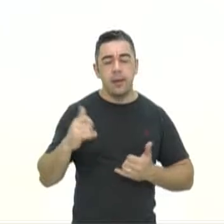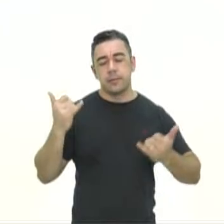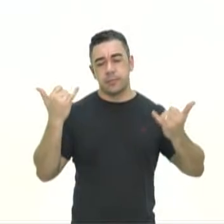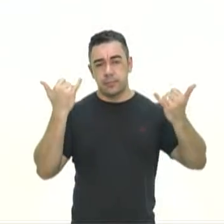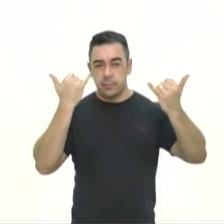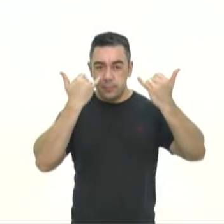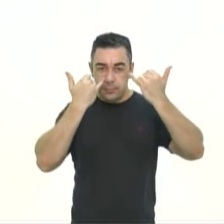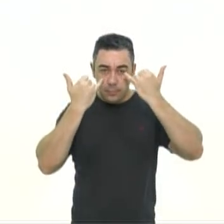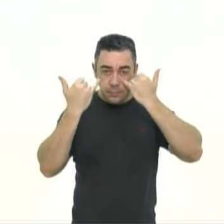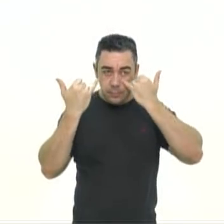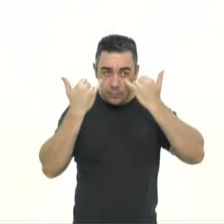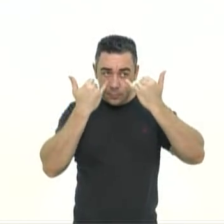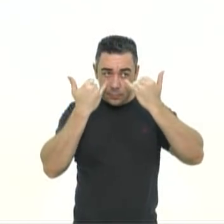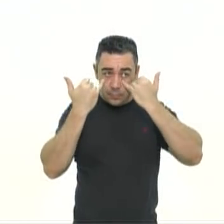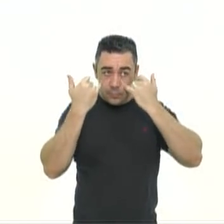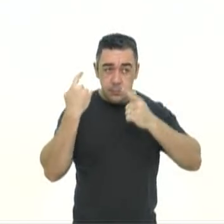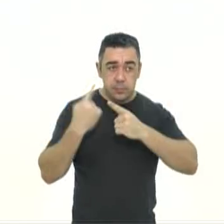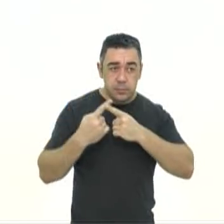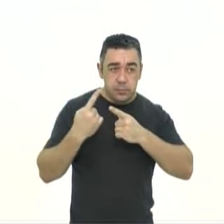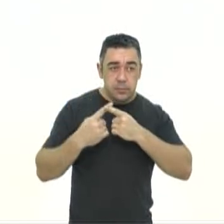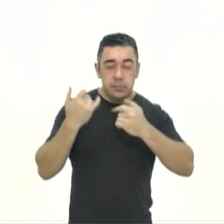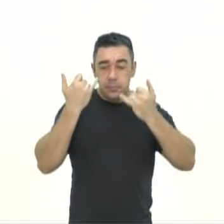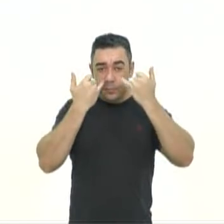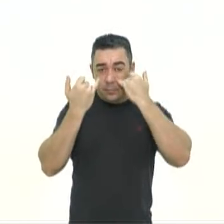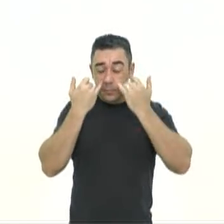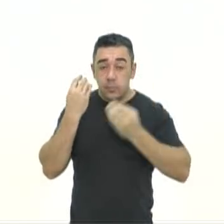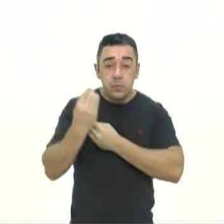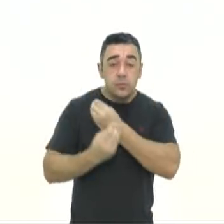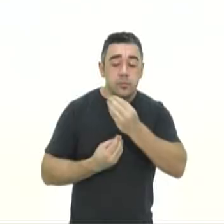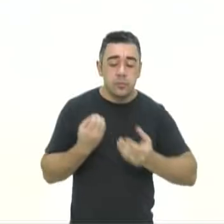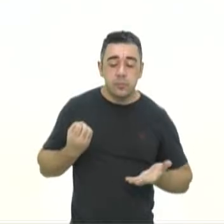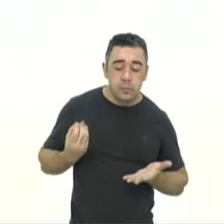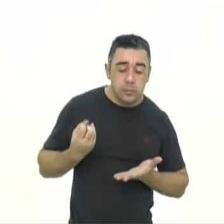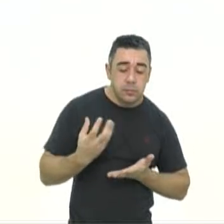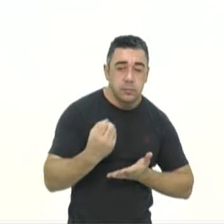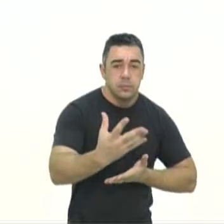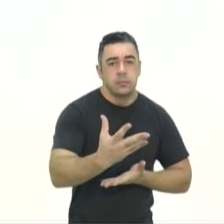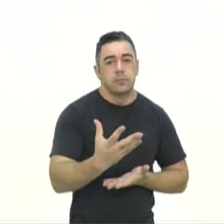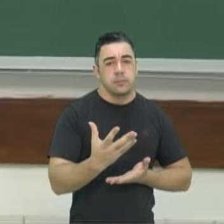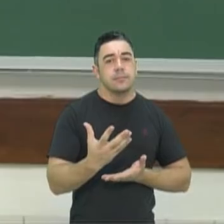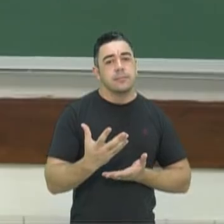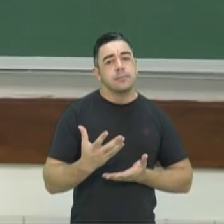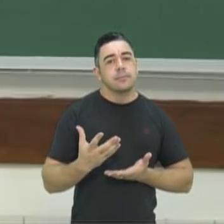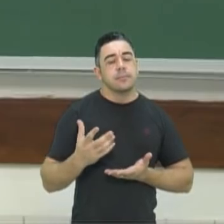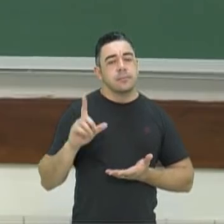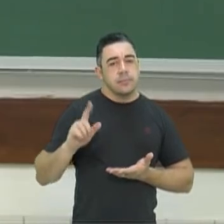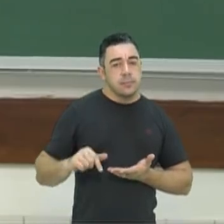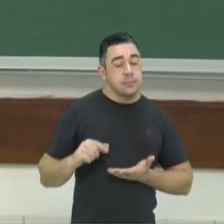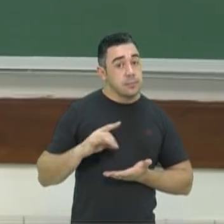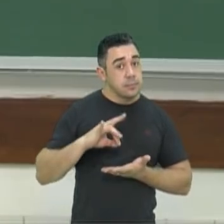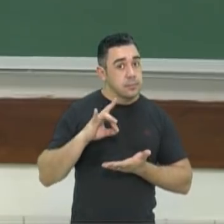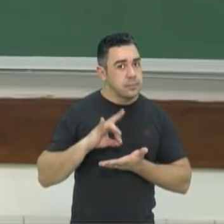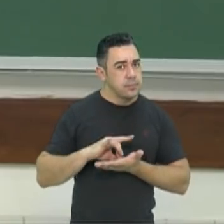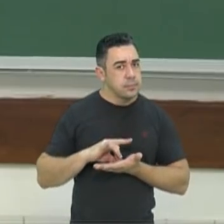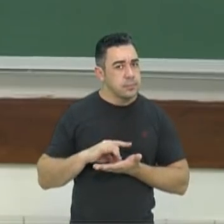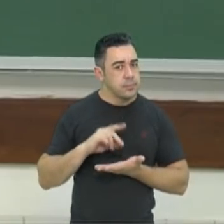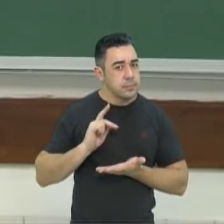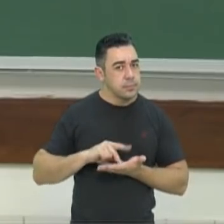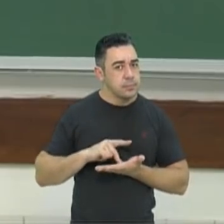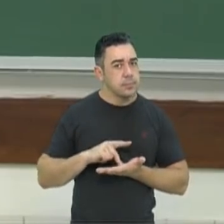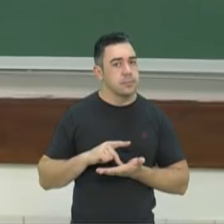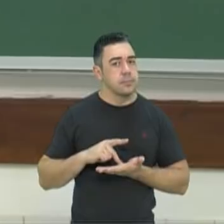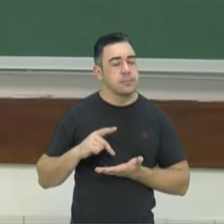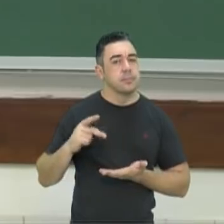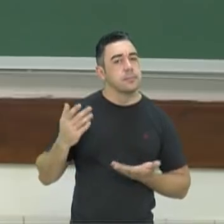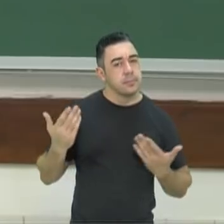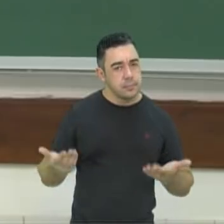uma literatura de informação, porque traz informações da viagem e informações reais. Certo? Tanto que